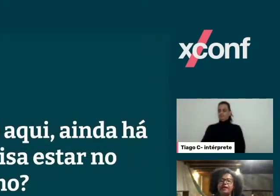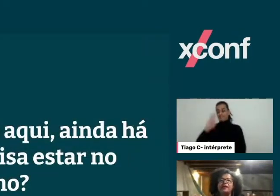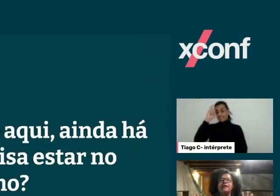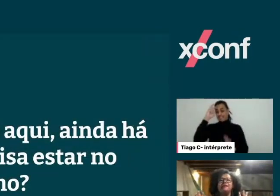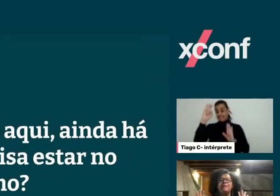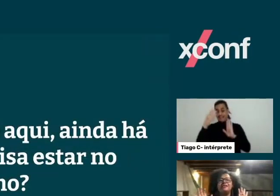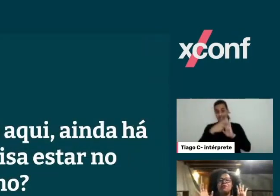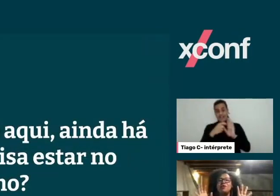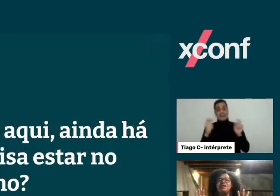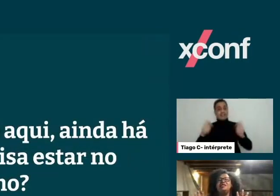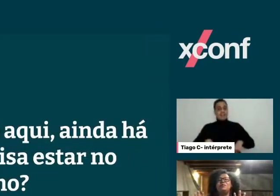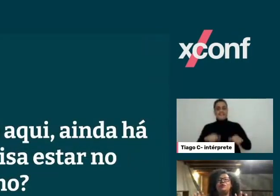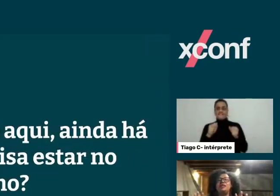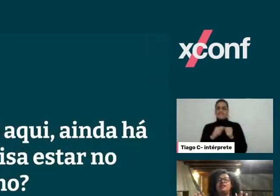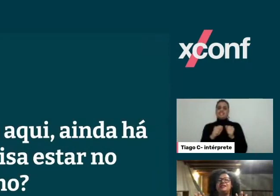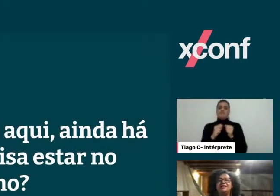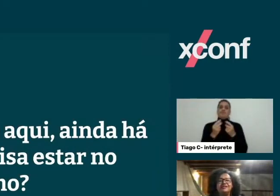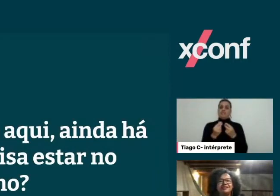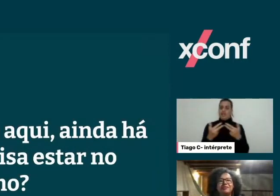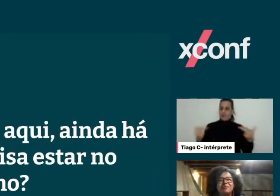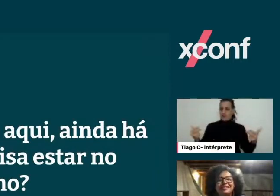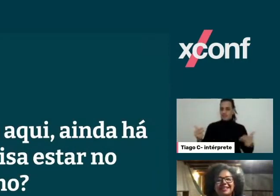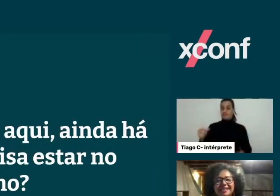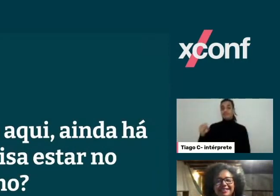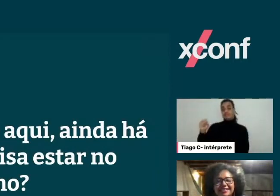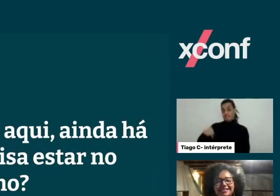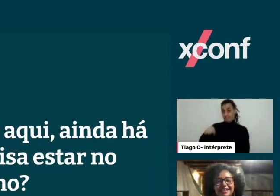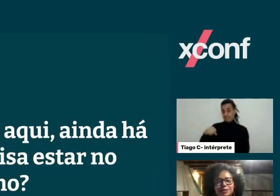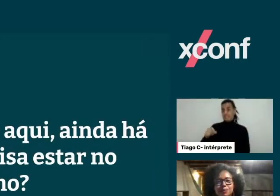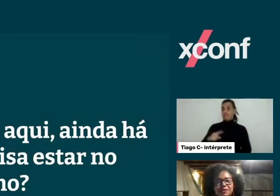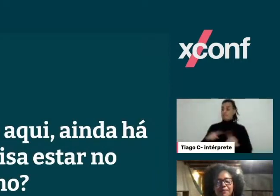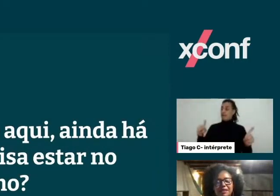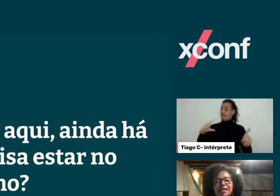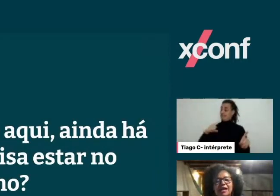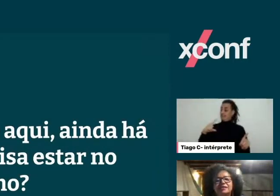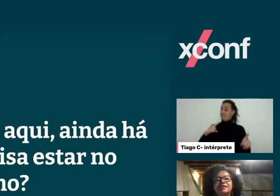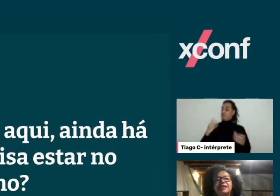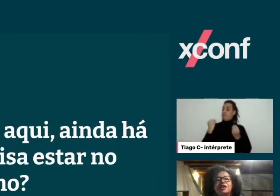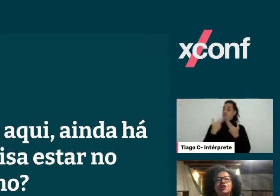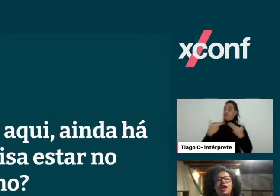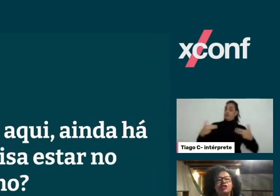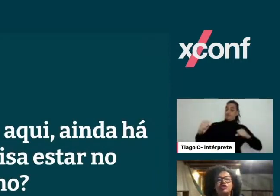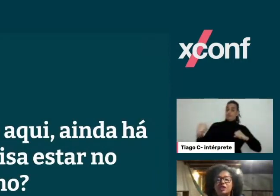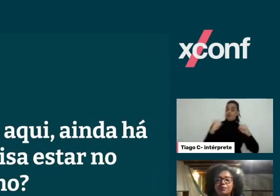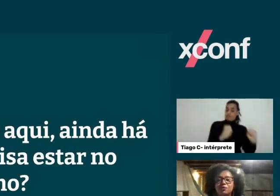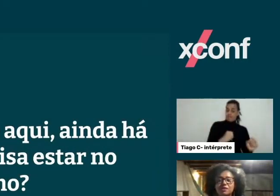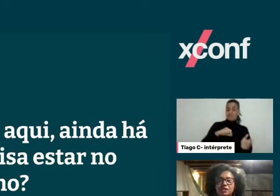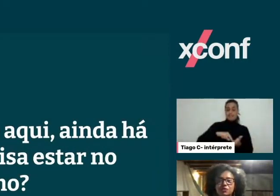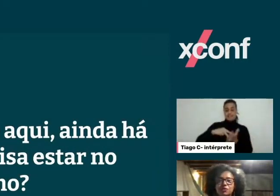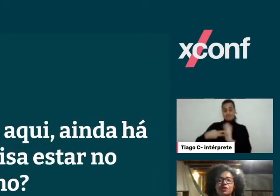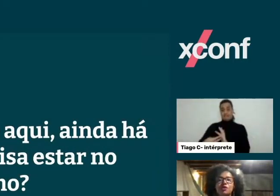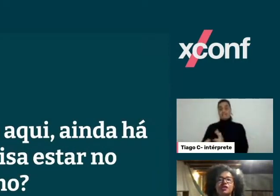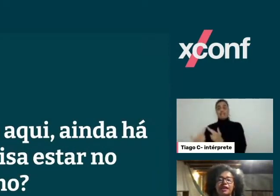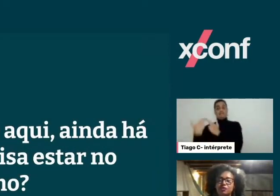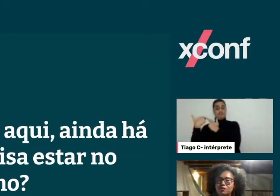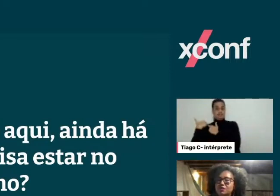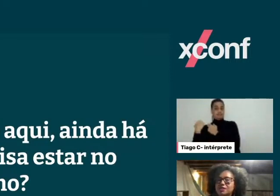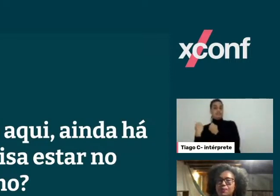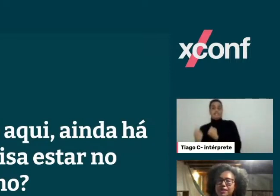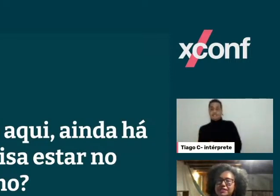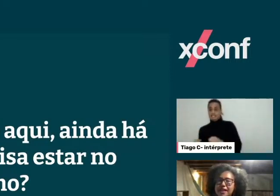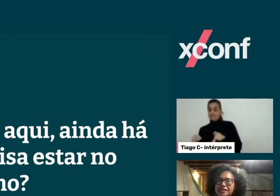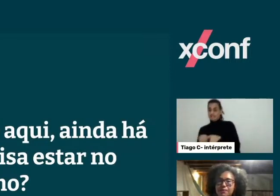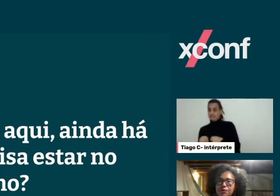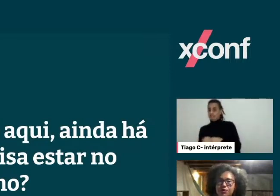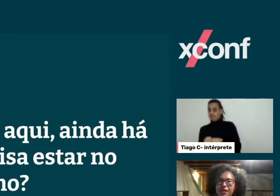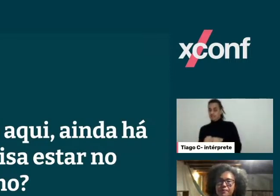nós? Mas com grandes poderes, a gente também precisa ter grandes responsabilidades. A gente está produzindo